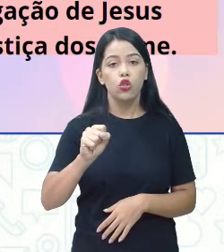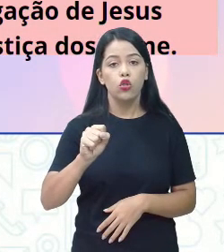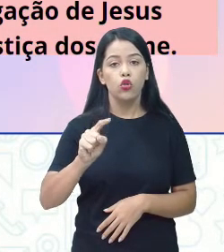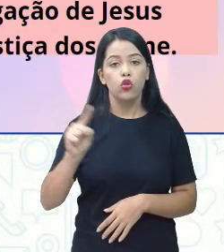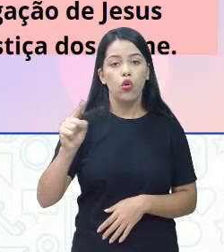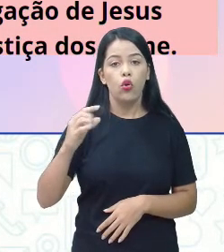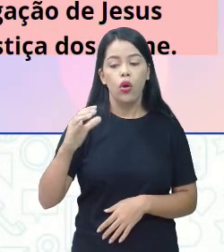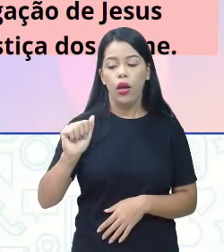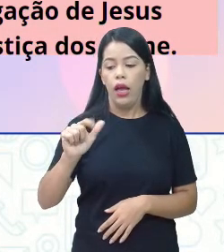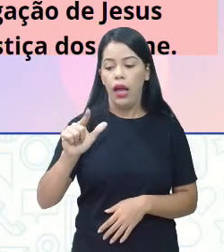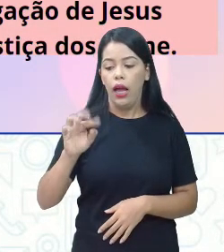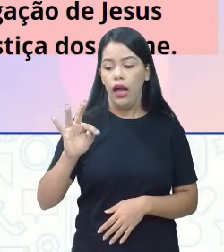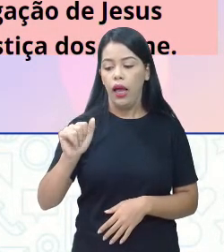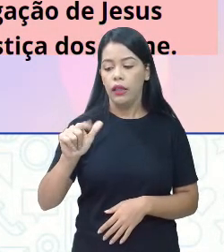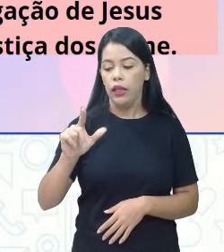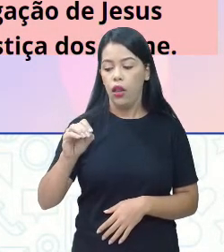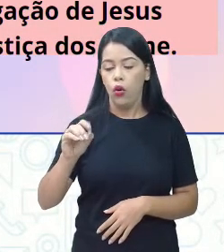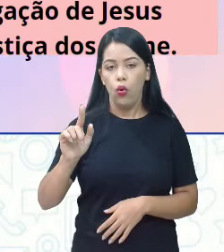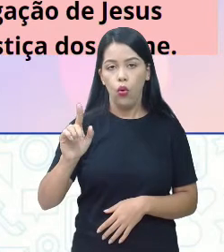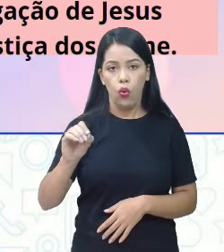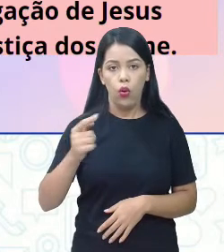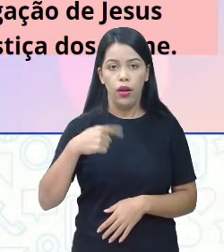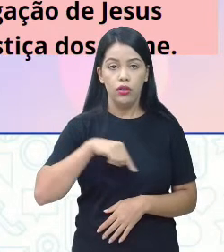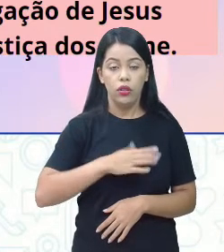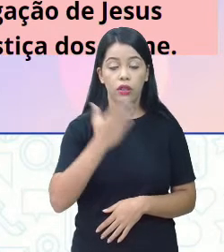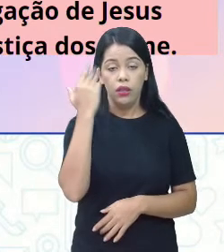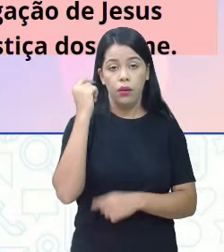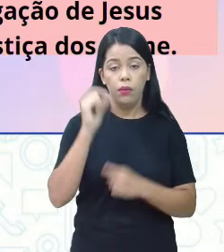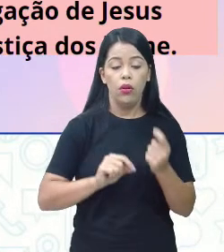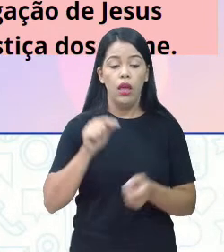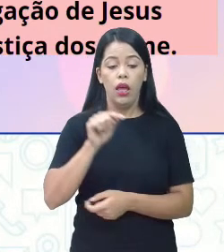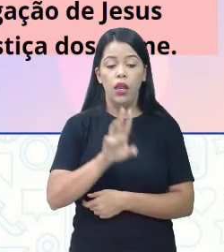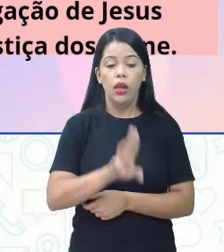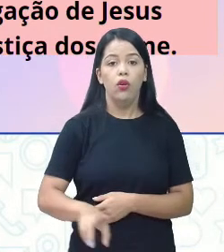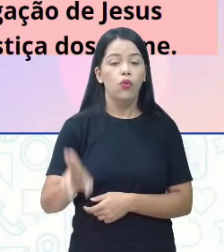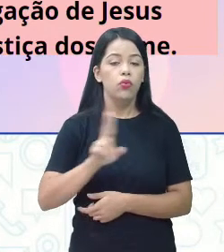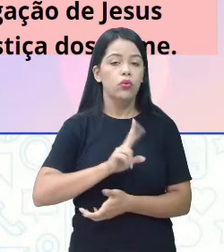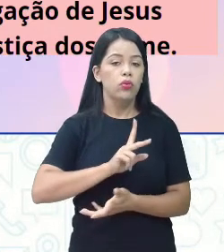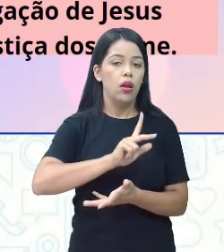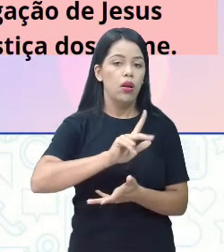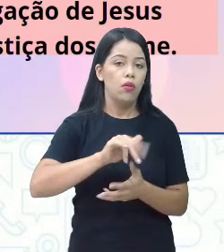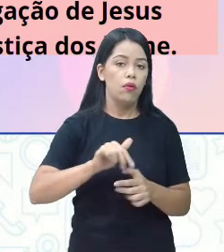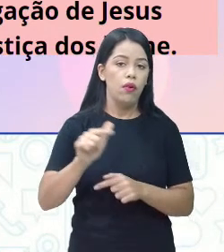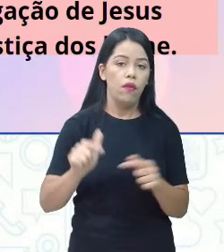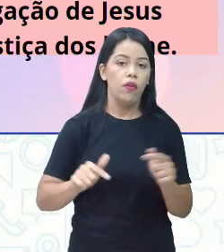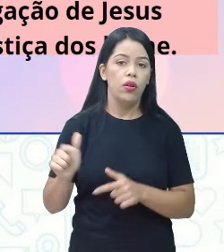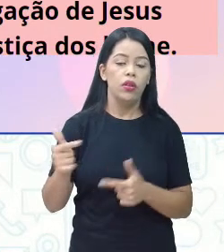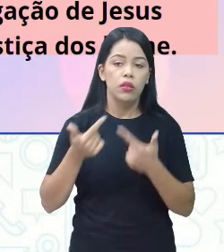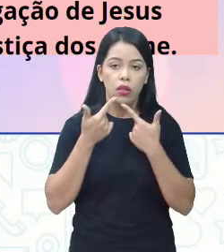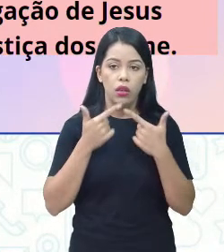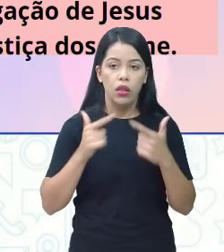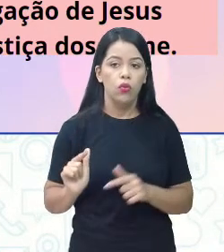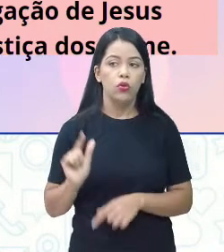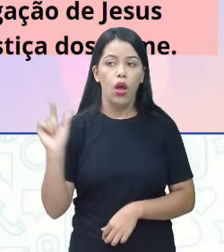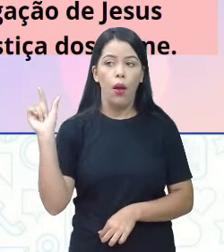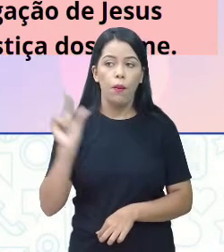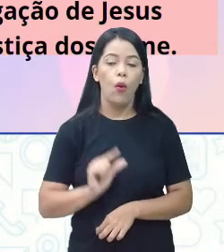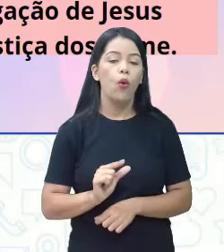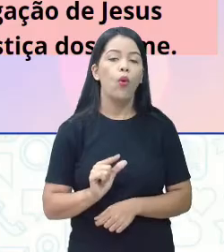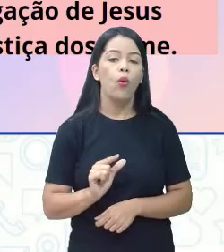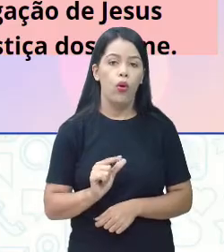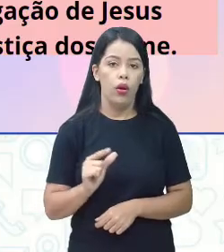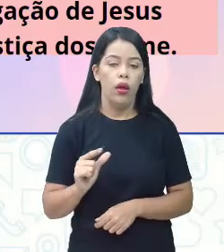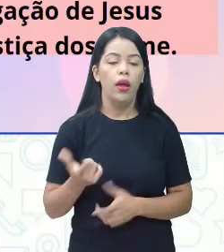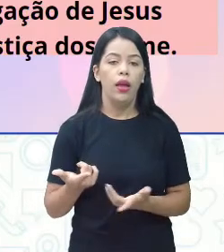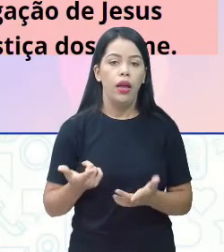catálogo, favor, a gente vê o quê? Que ele usa uma variação linguística menos prestigiada, que contém o quê? Diversos